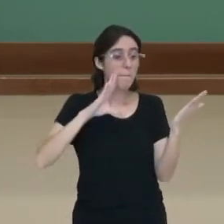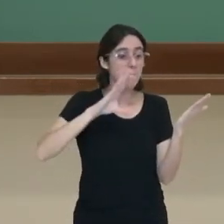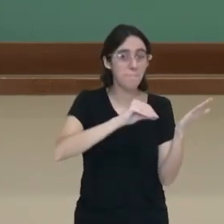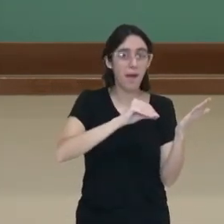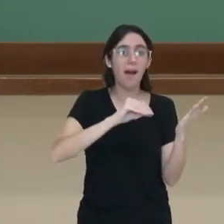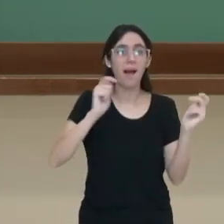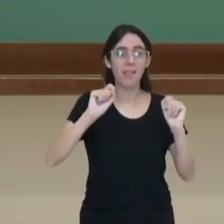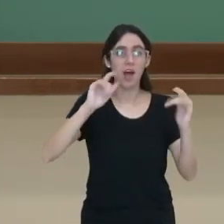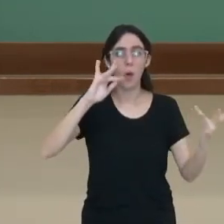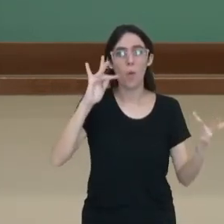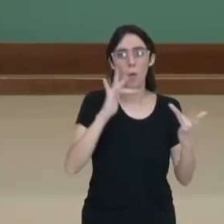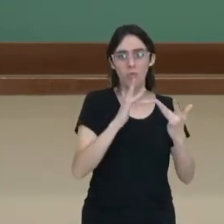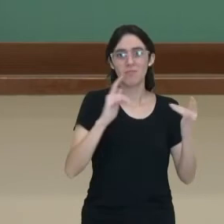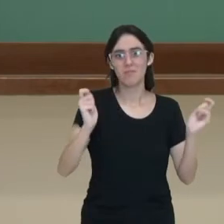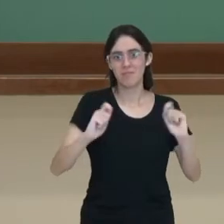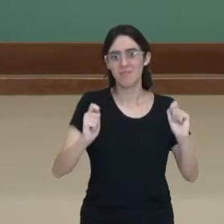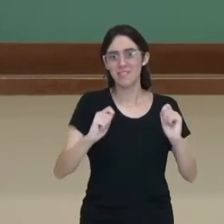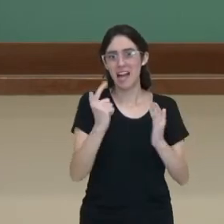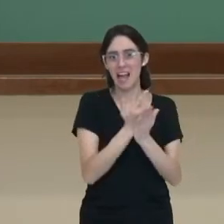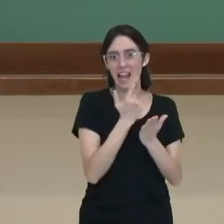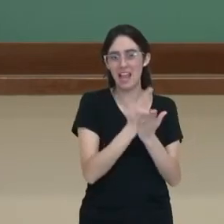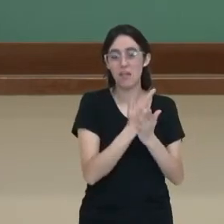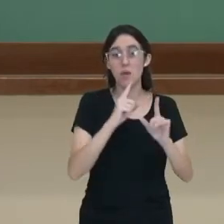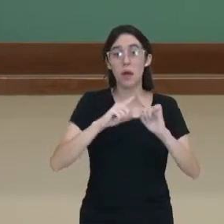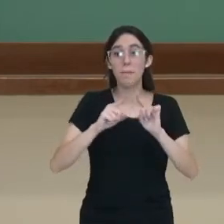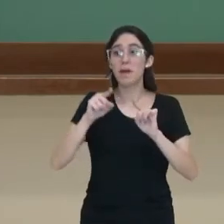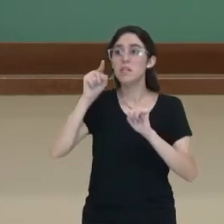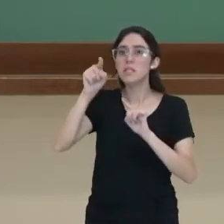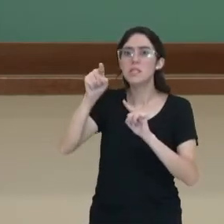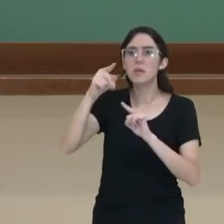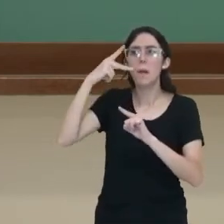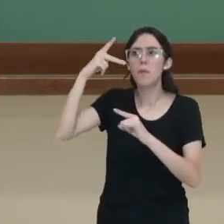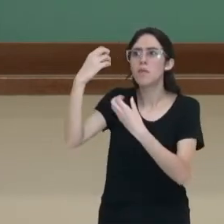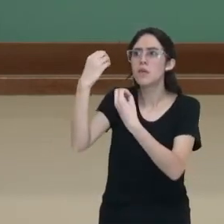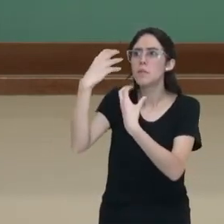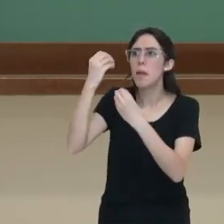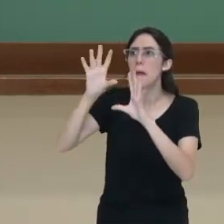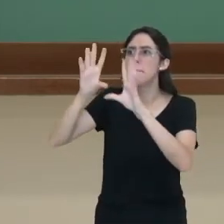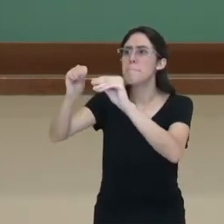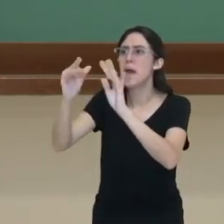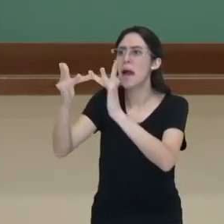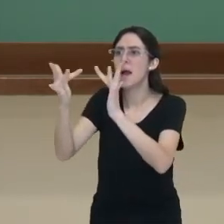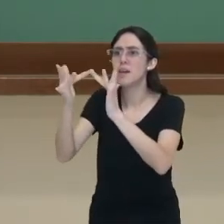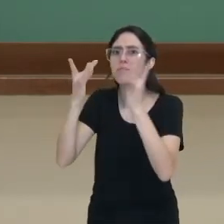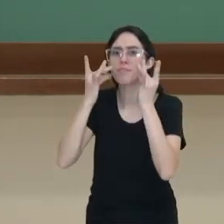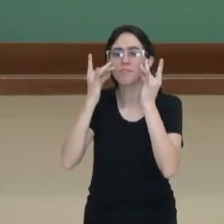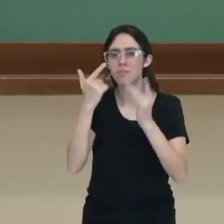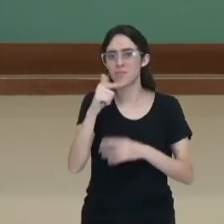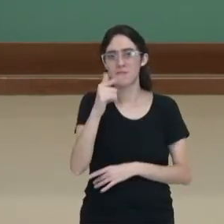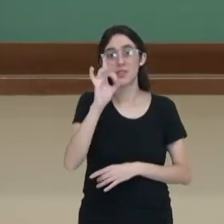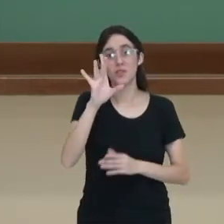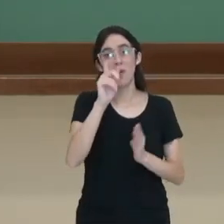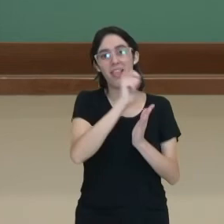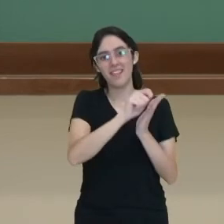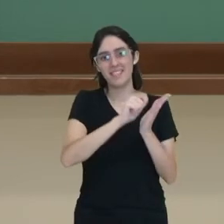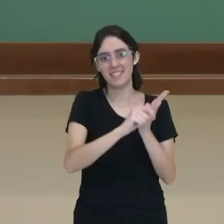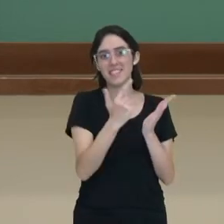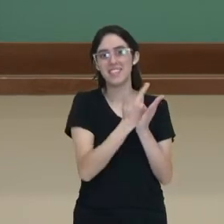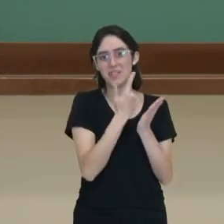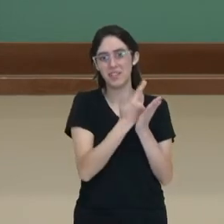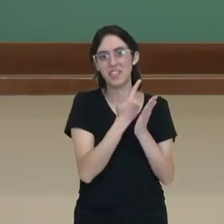inclusive, da religião islâmica. Mas os ensinamentos do profeta não tem como pegar, só está escrito. E isso é a diferença entre uma